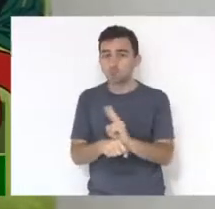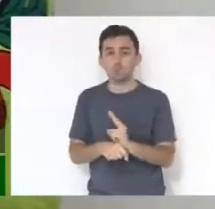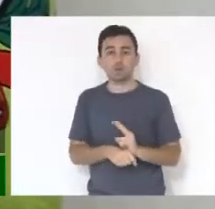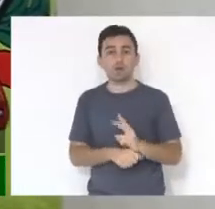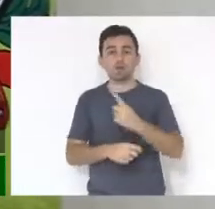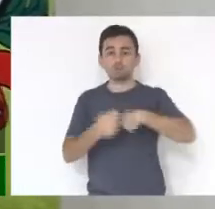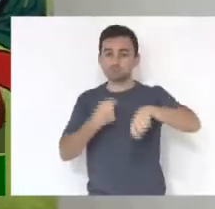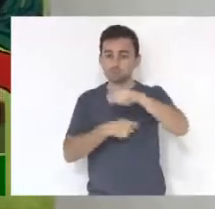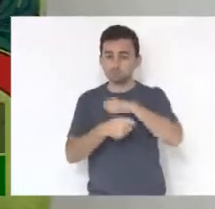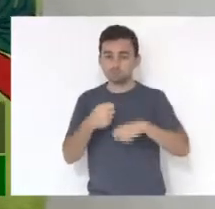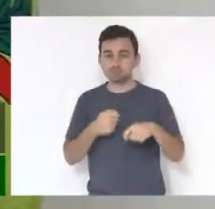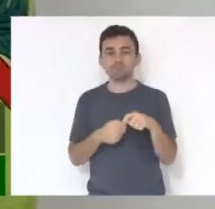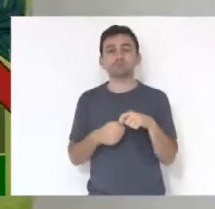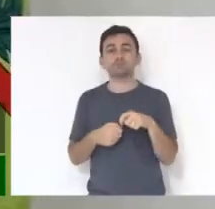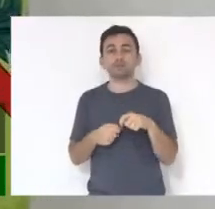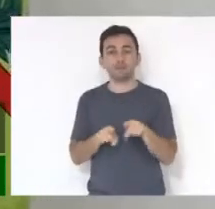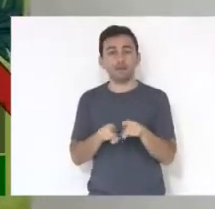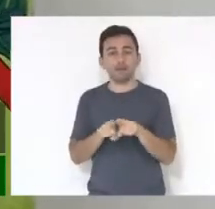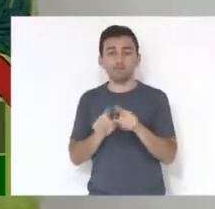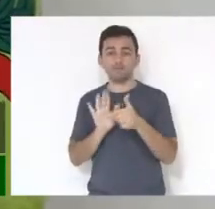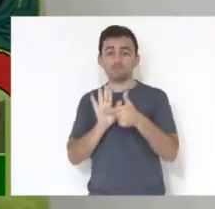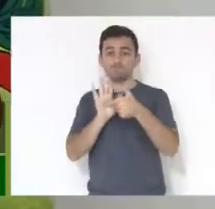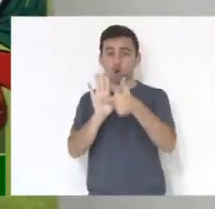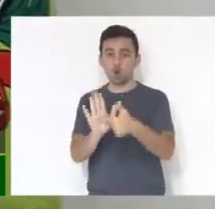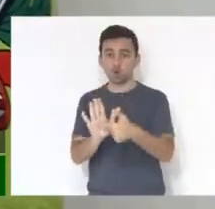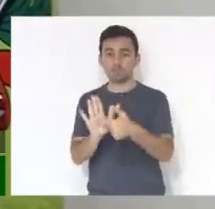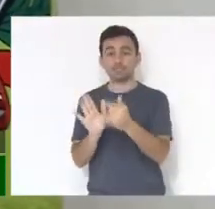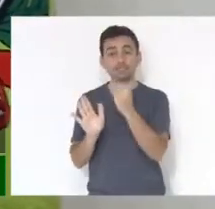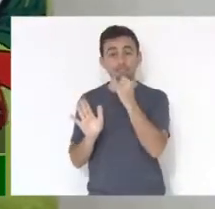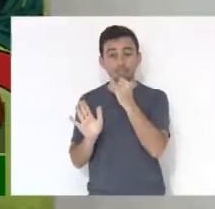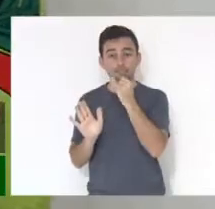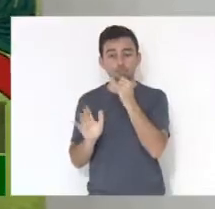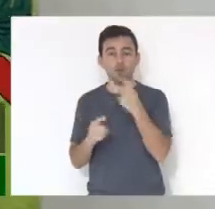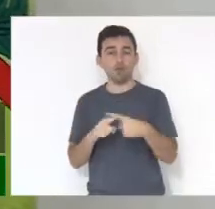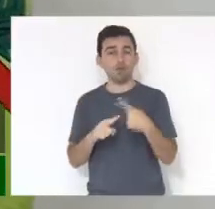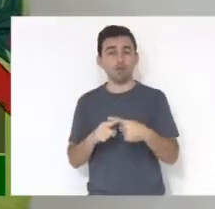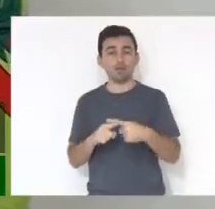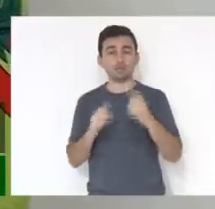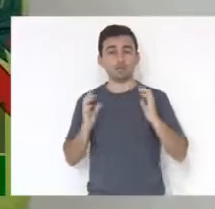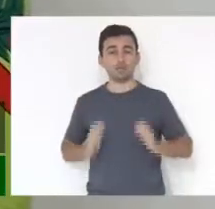e deve conduzir pelo exemplo dado aos cidadãos que sustenta através de impostos,